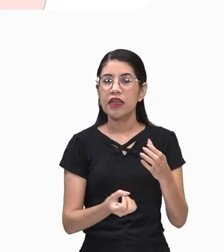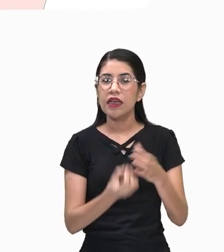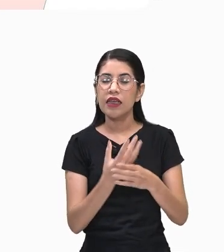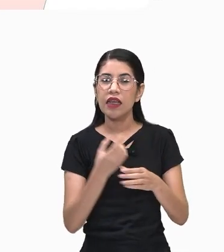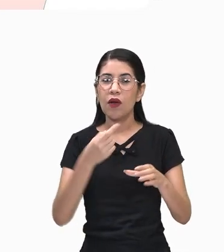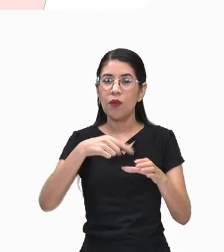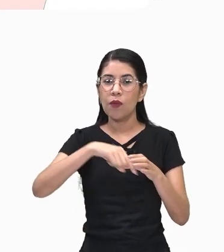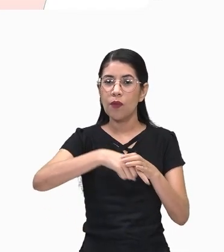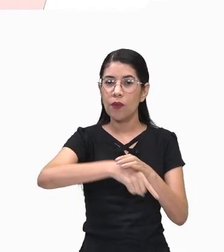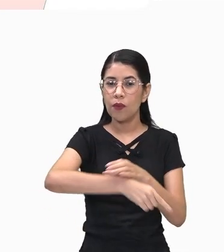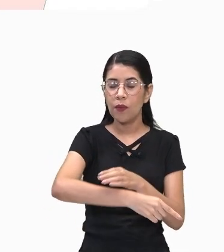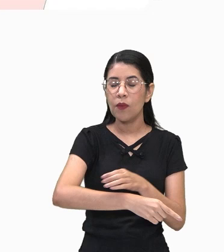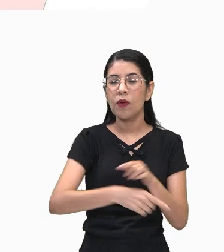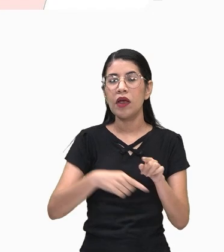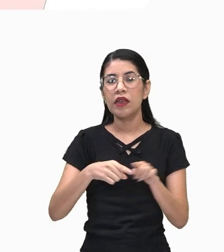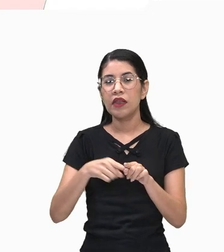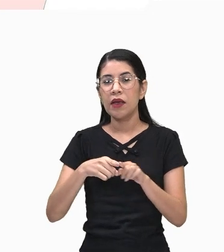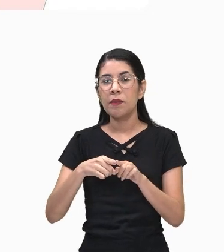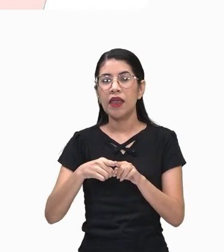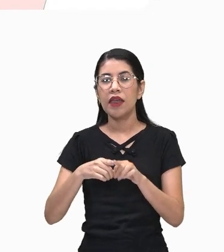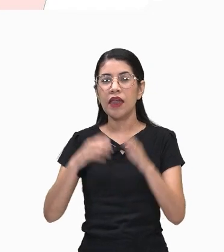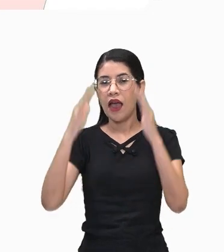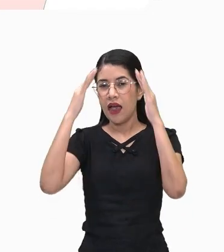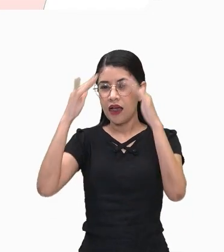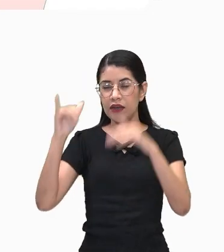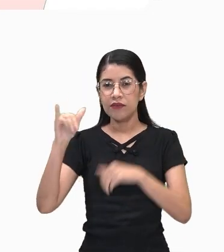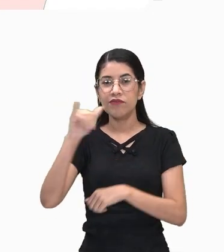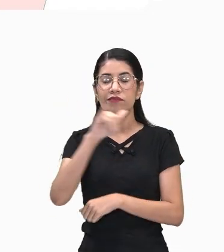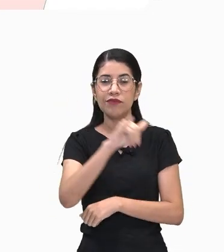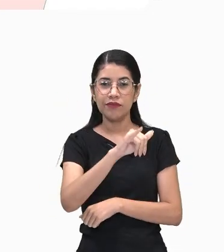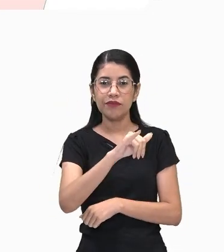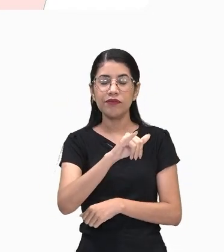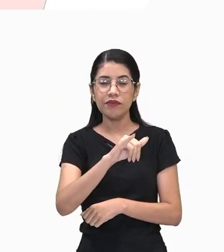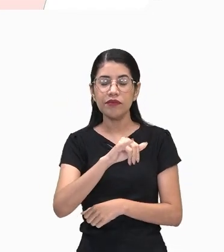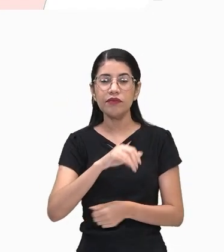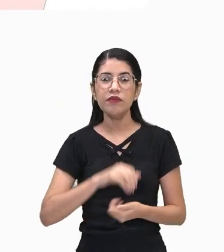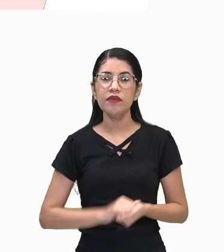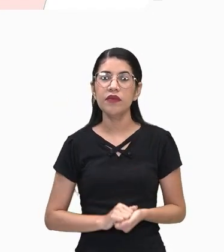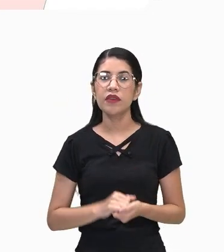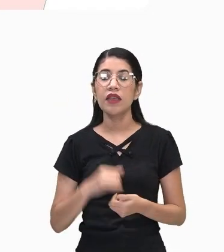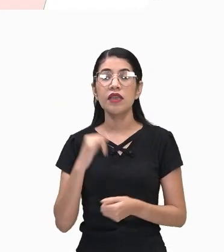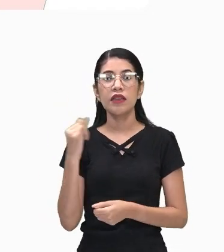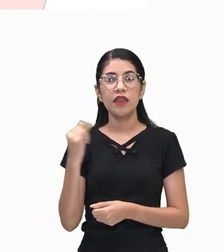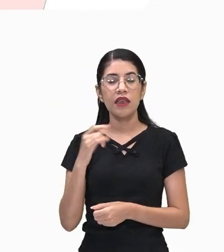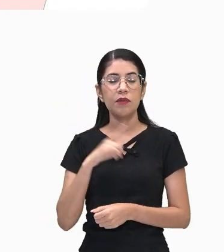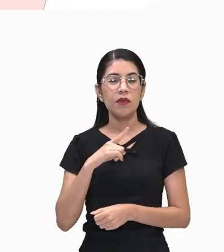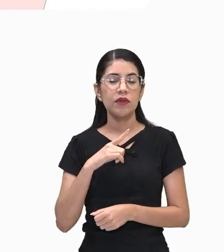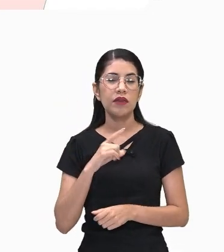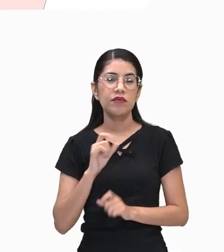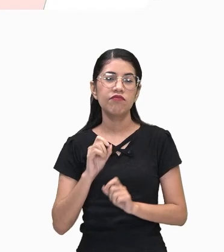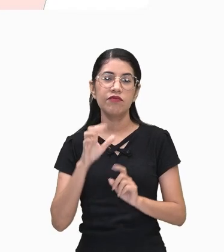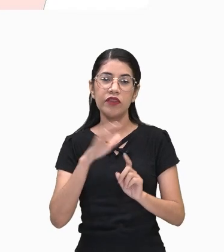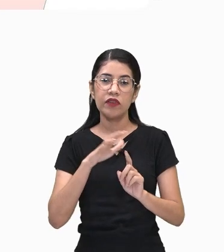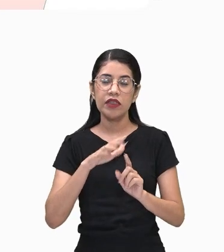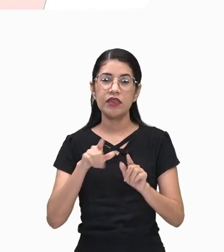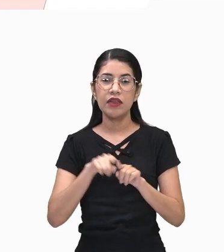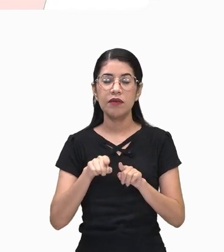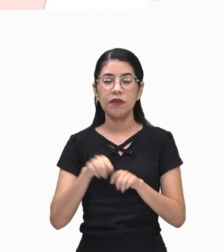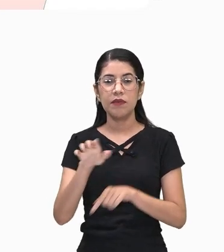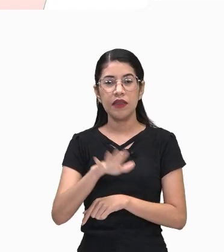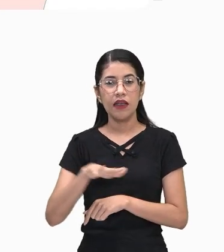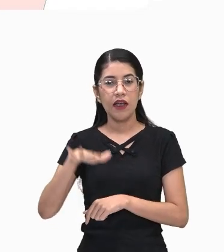quando tem aeroportos que têm uma importância, uma influência muito grande ali dentro